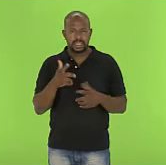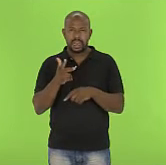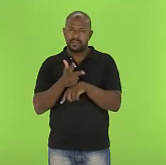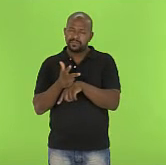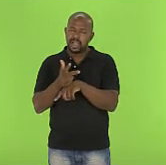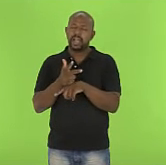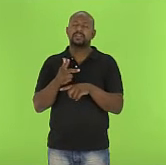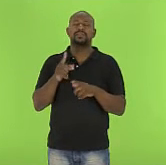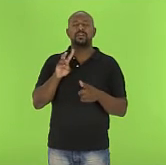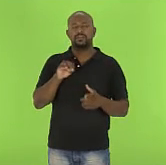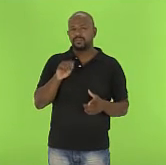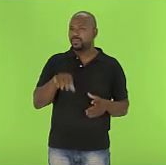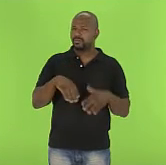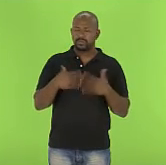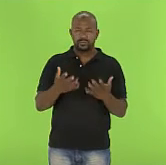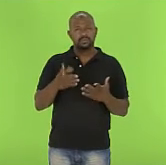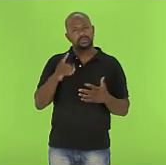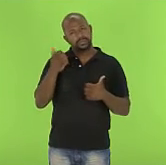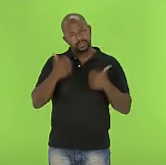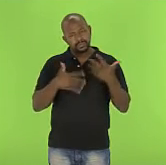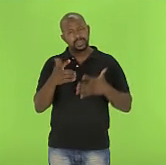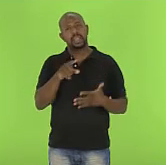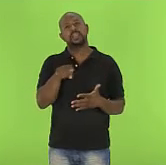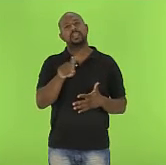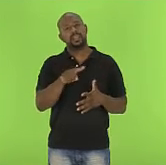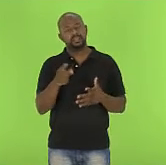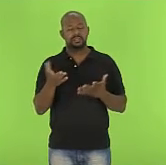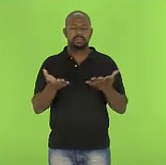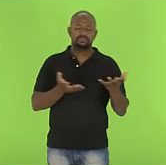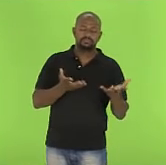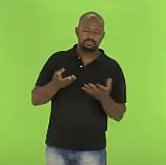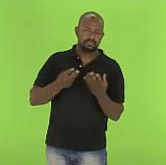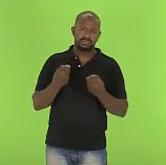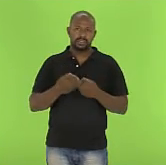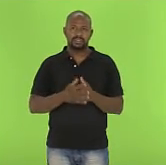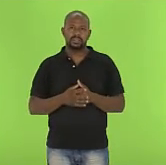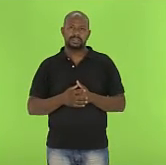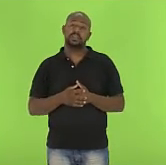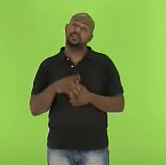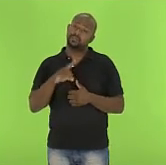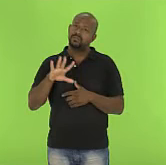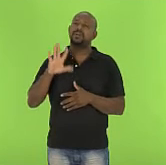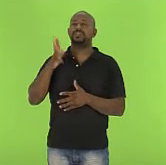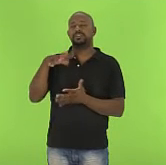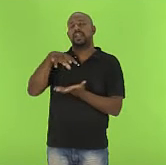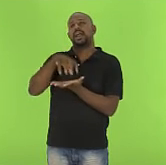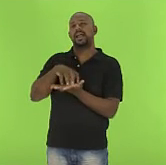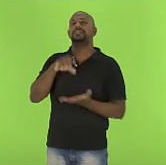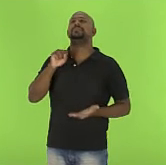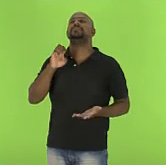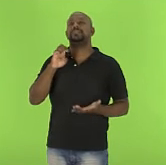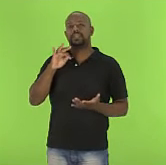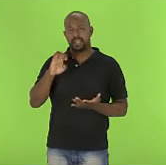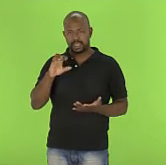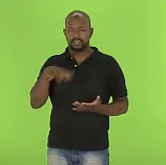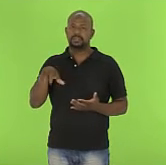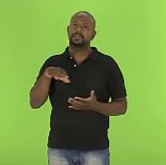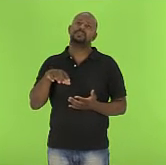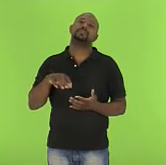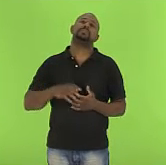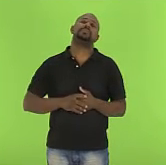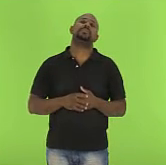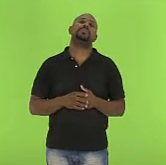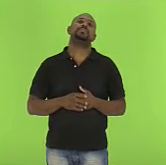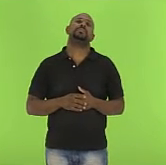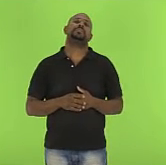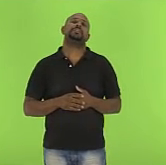ser tudo gravado e feito ao vivo. Só para explicar essa dinâmica Que foi um sério. Olha, gente, eu vou falar uma